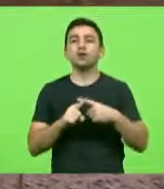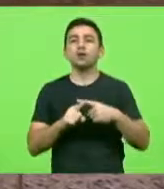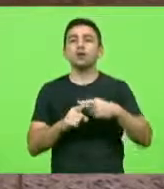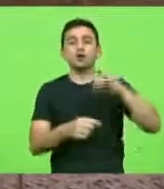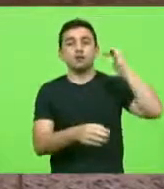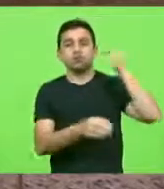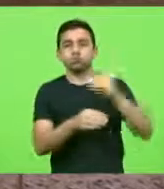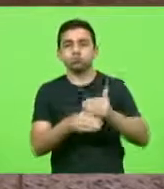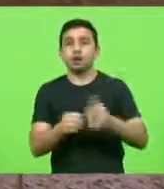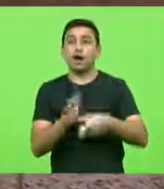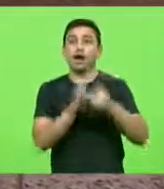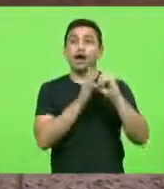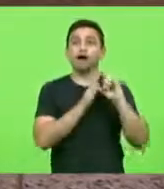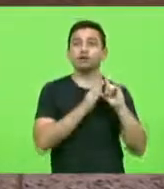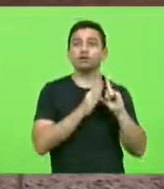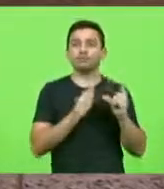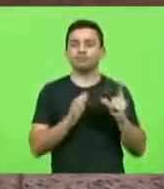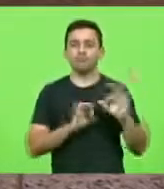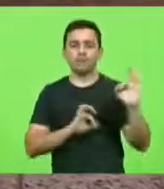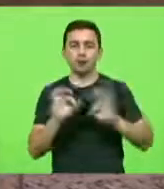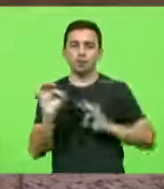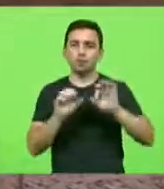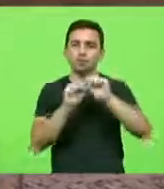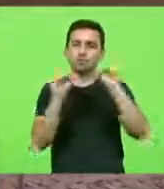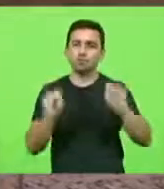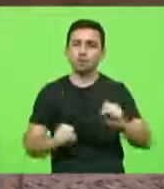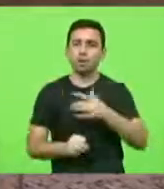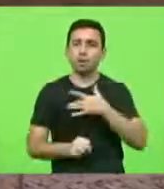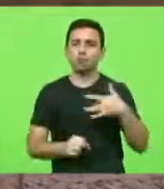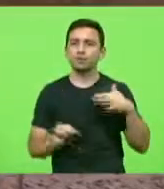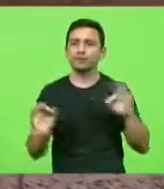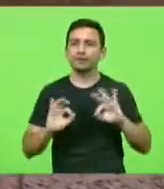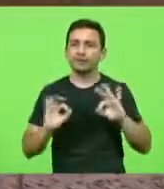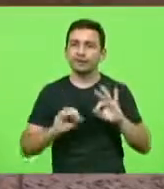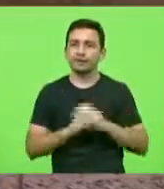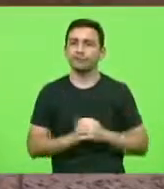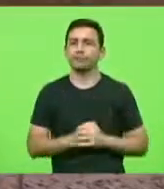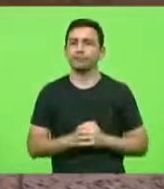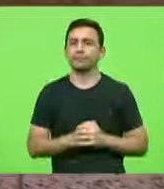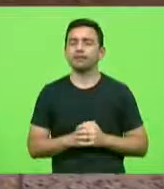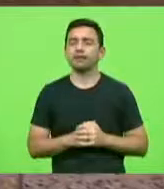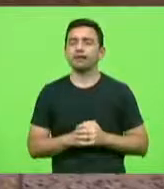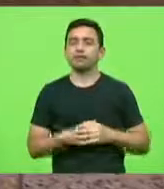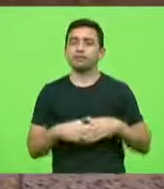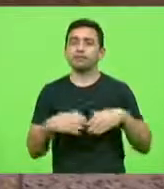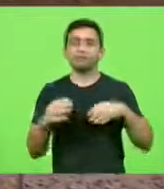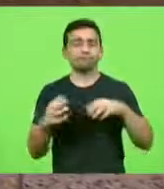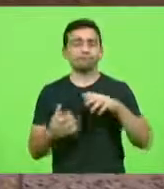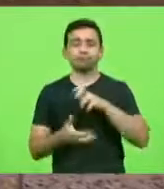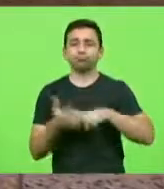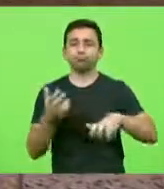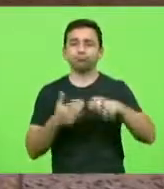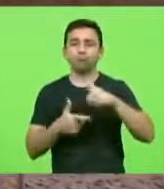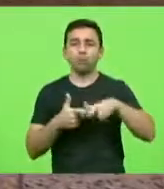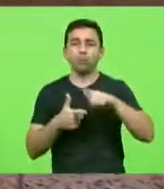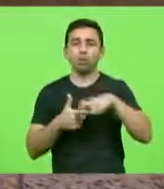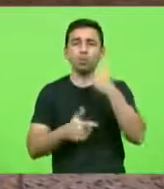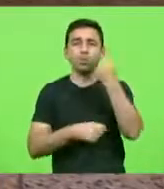do necessário, não preparou o sistema de saúde para a pandemia e o colapso veio um ano